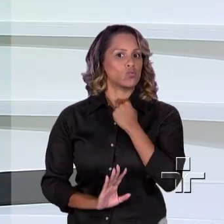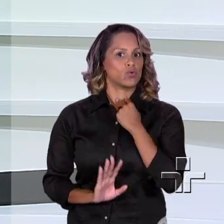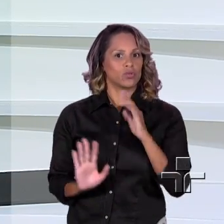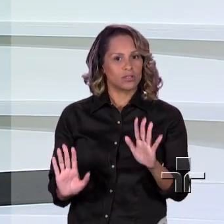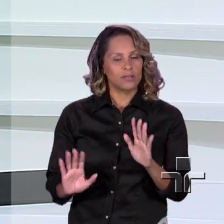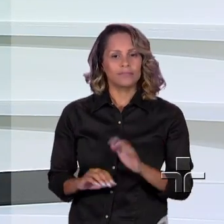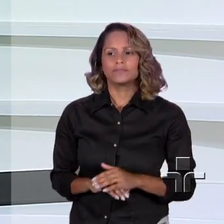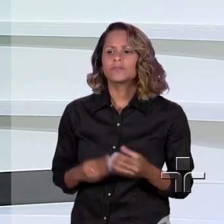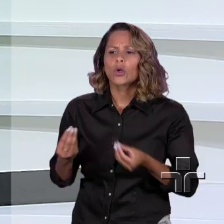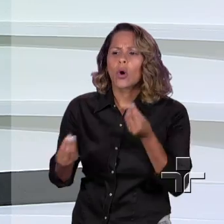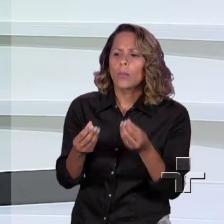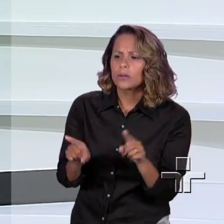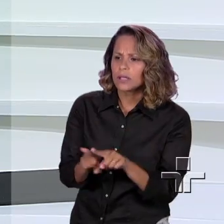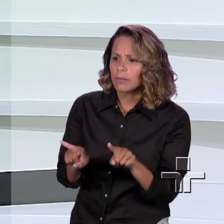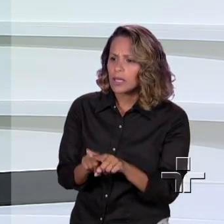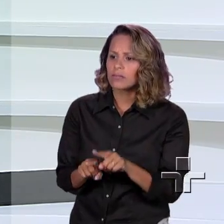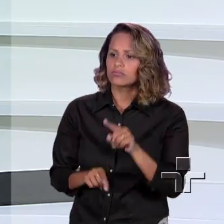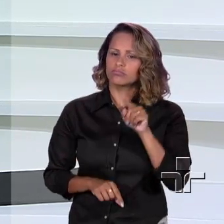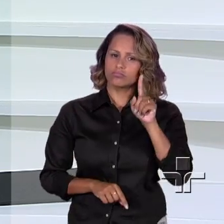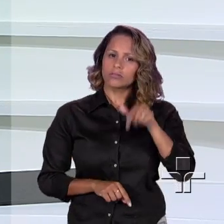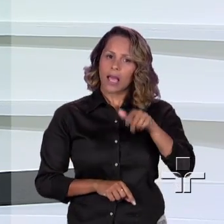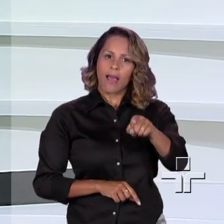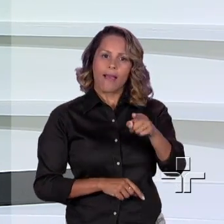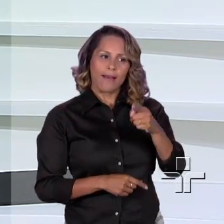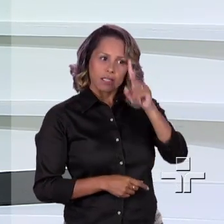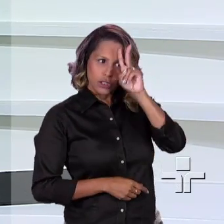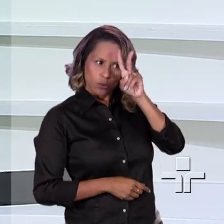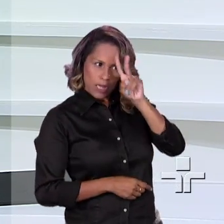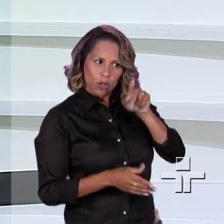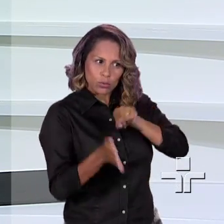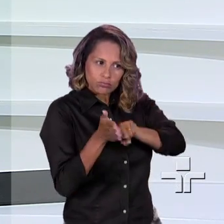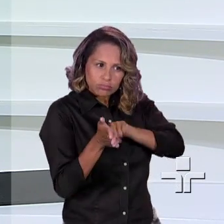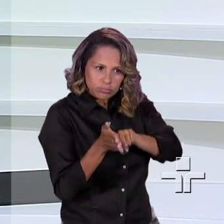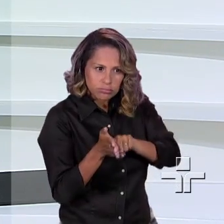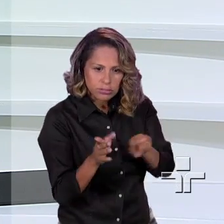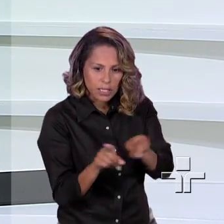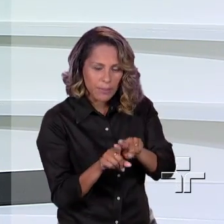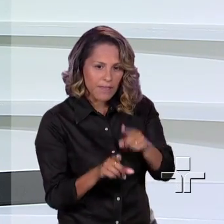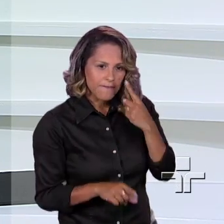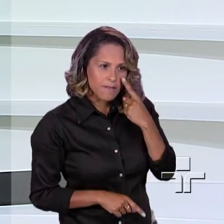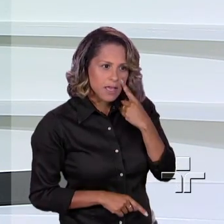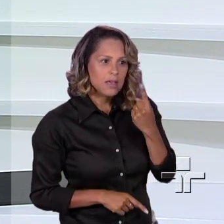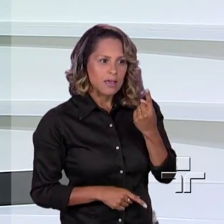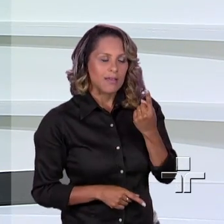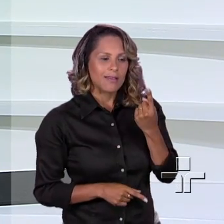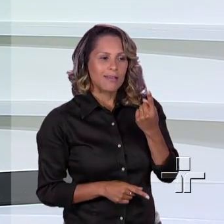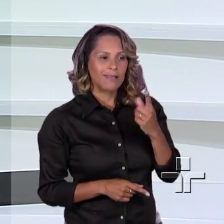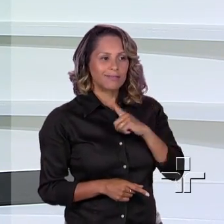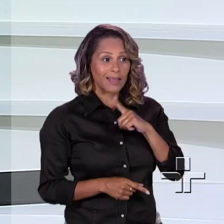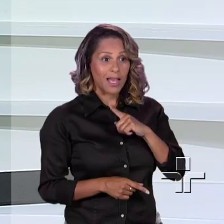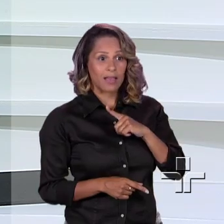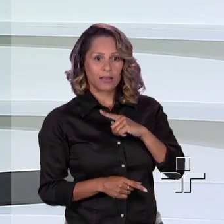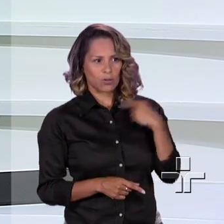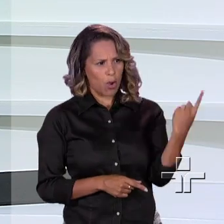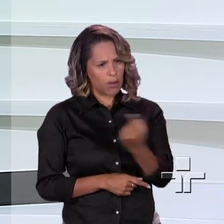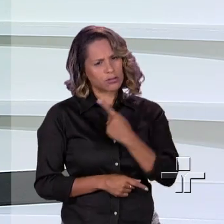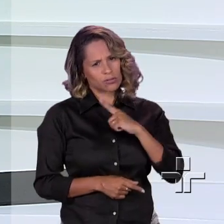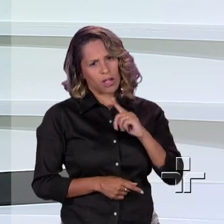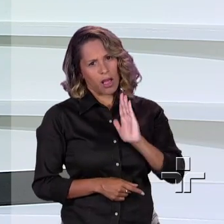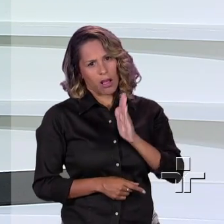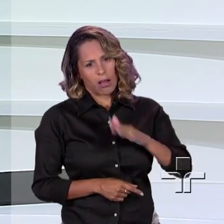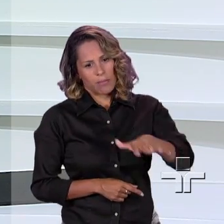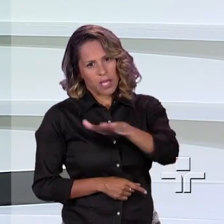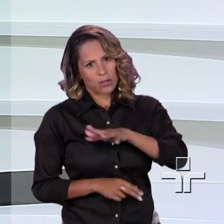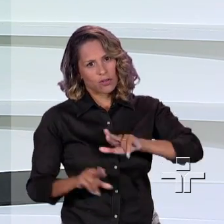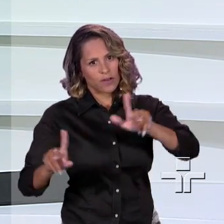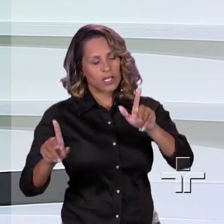sociedade brasileira. Você, como um historiador que consegue ver isso à distância, a bancada aqui toda vive, né, nesse ambiente, como é que você consegue